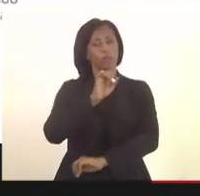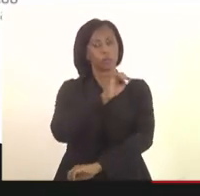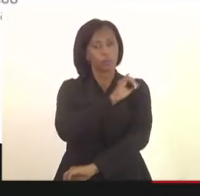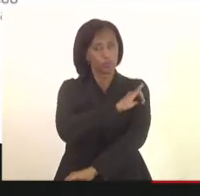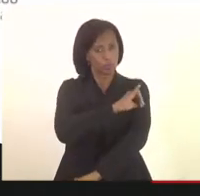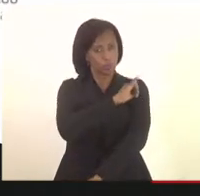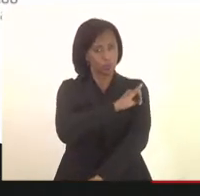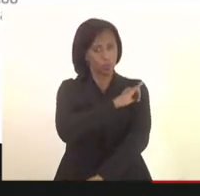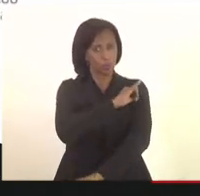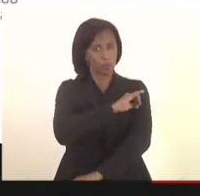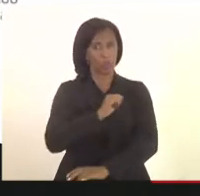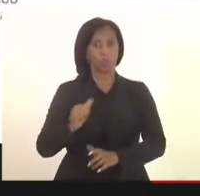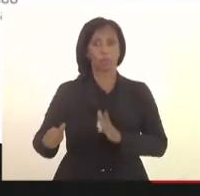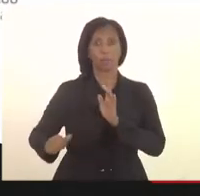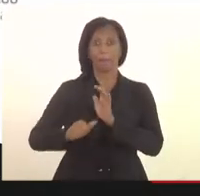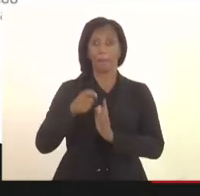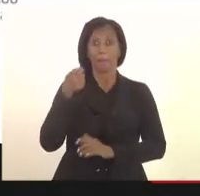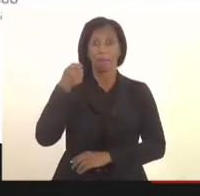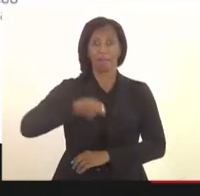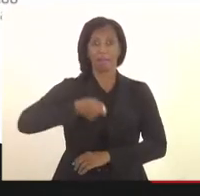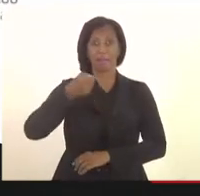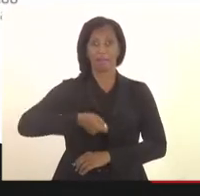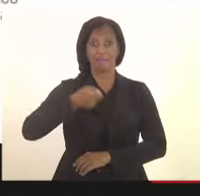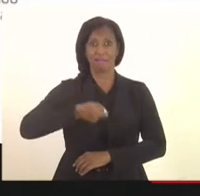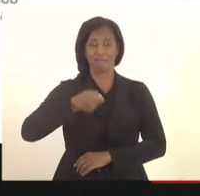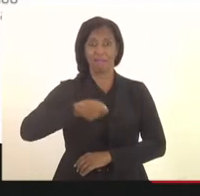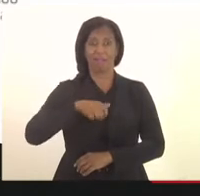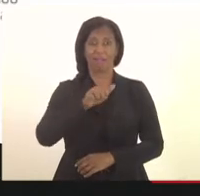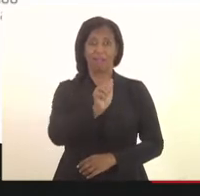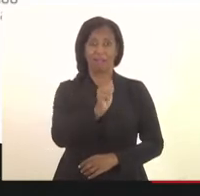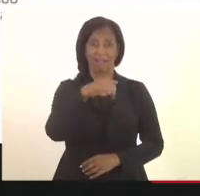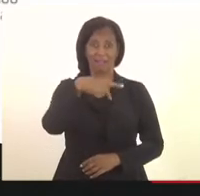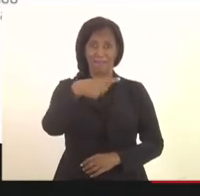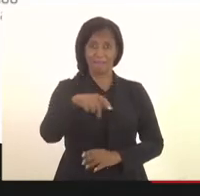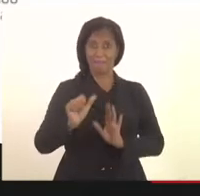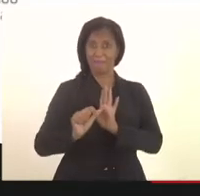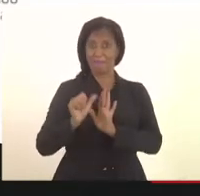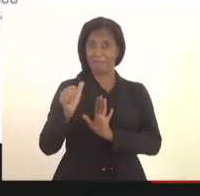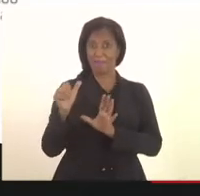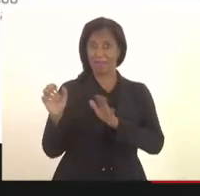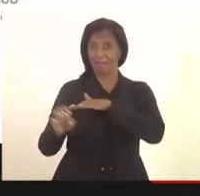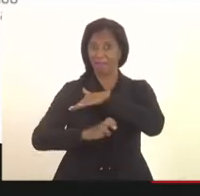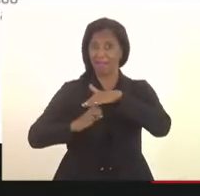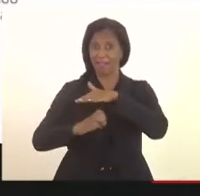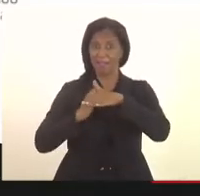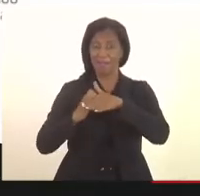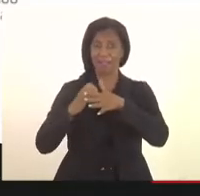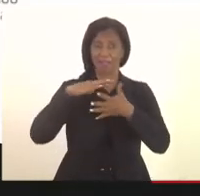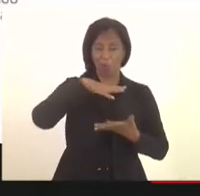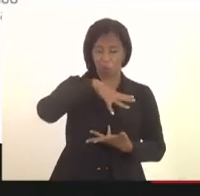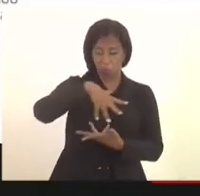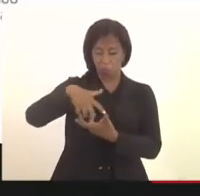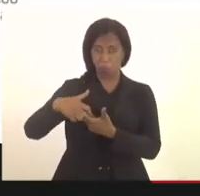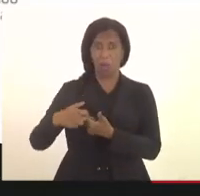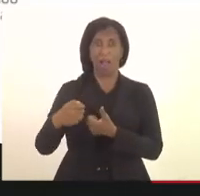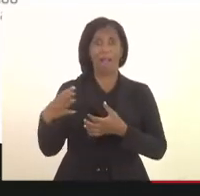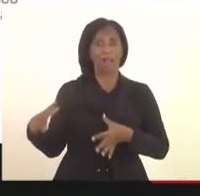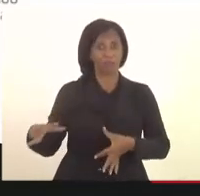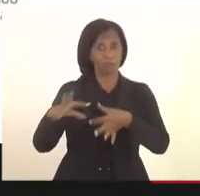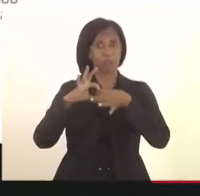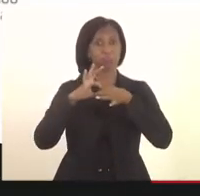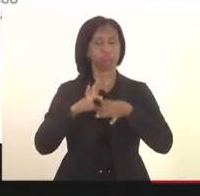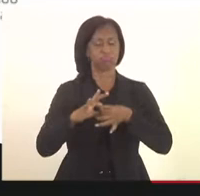Participamos do primeiro leilão de blocos exploratórios da ANP, fomos a primeira companhia internacional a firmar parceria com a